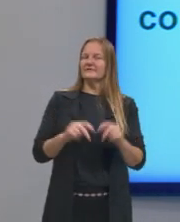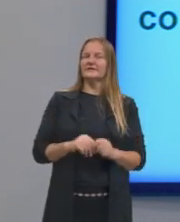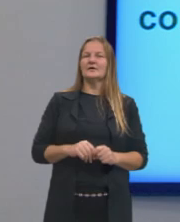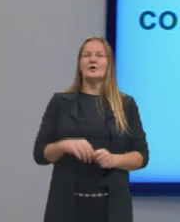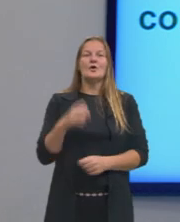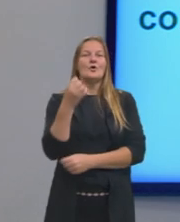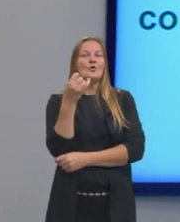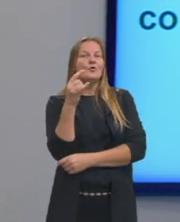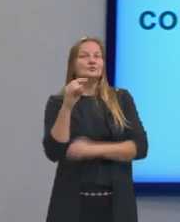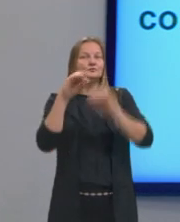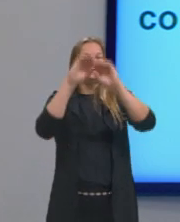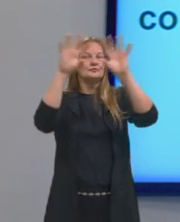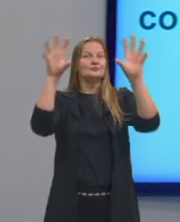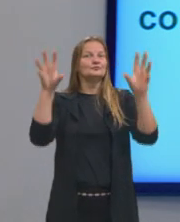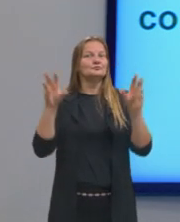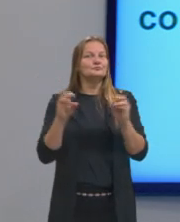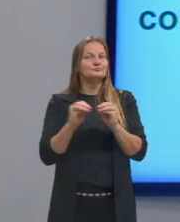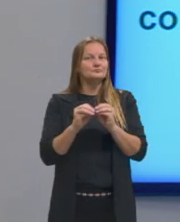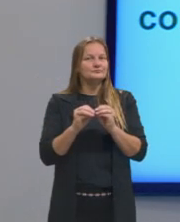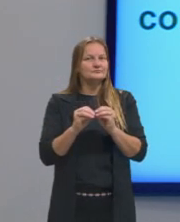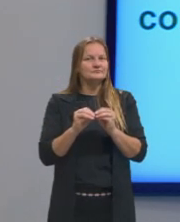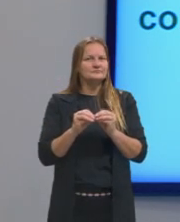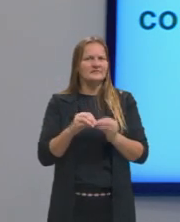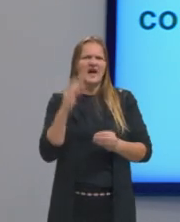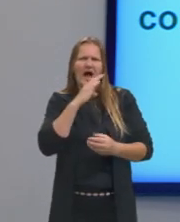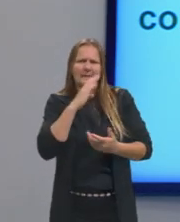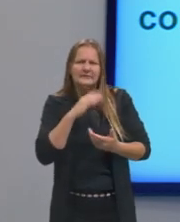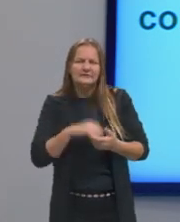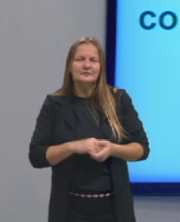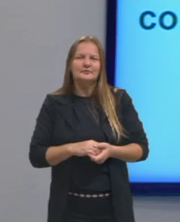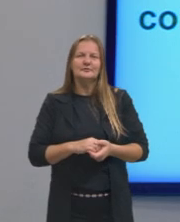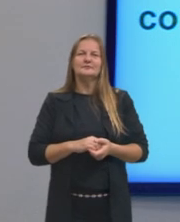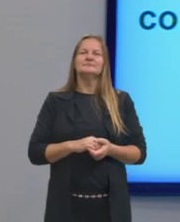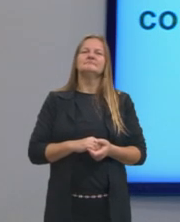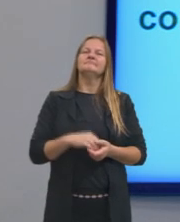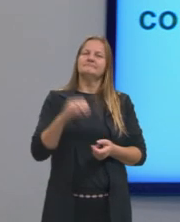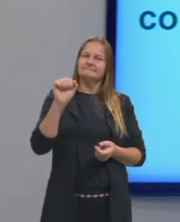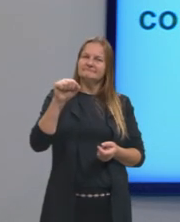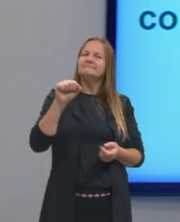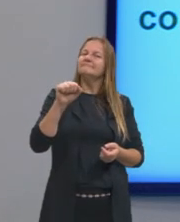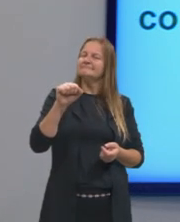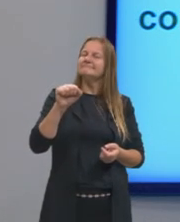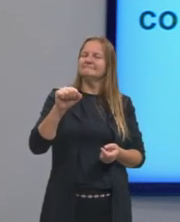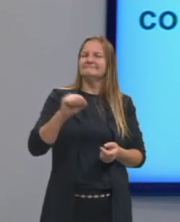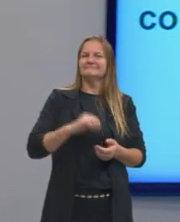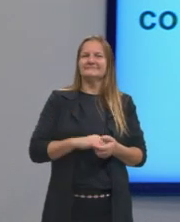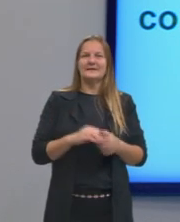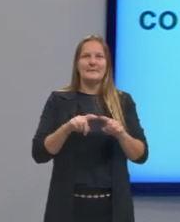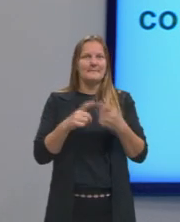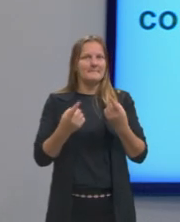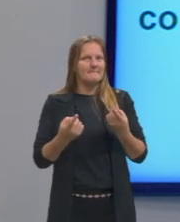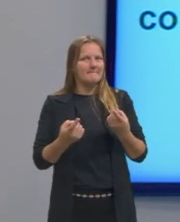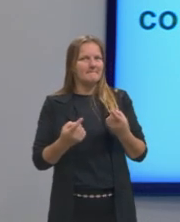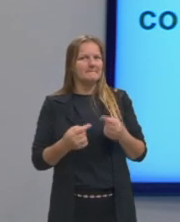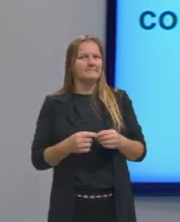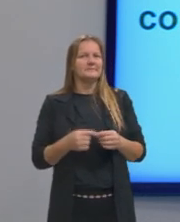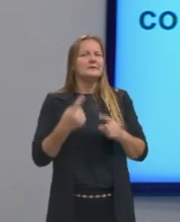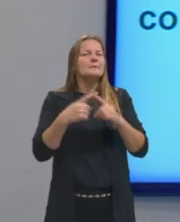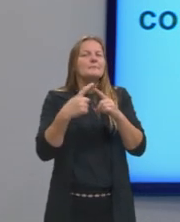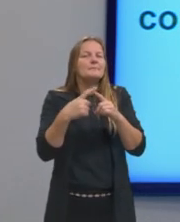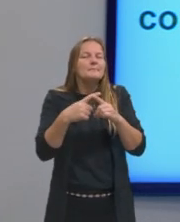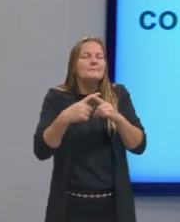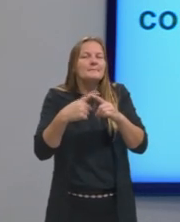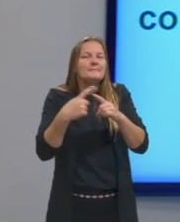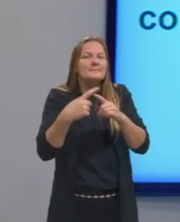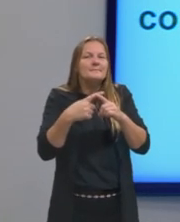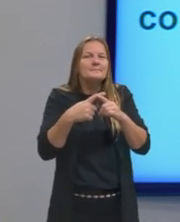a gente chega na Conclusão o é mais rápido assim professora É sim mas nem tanto porque